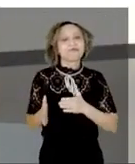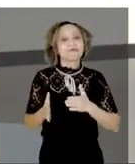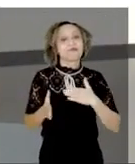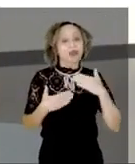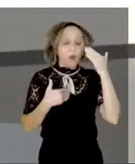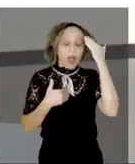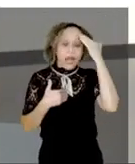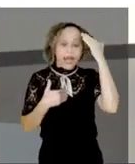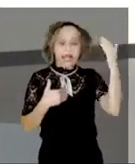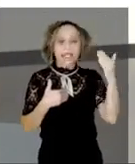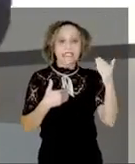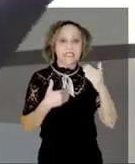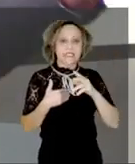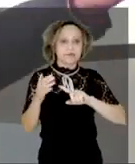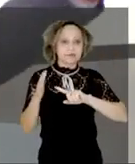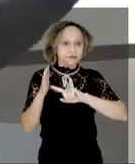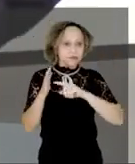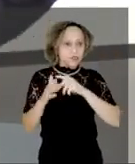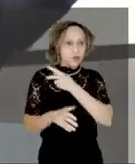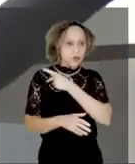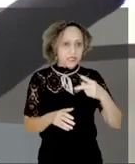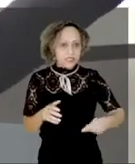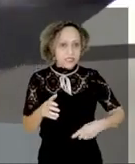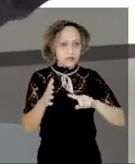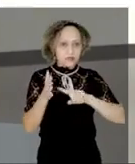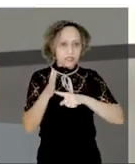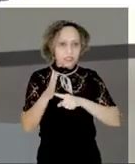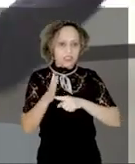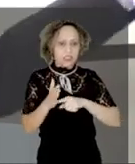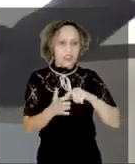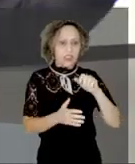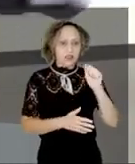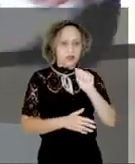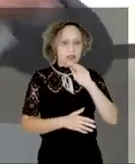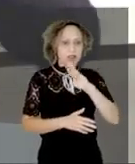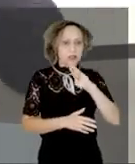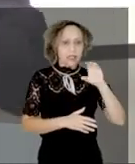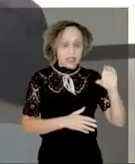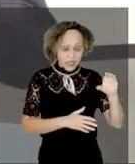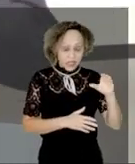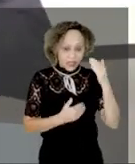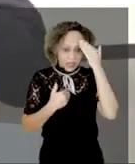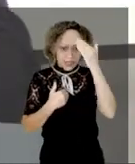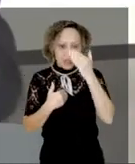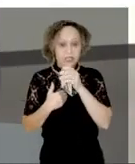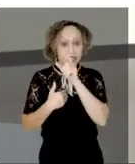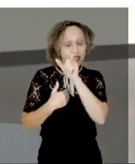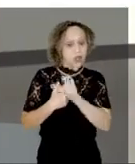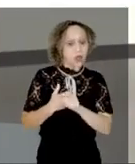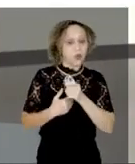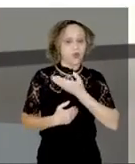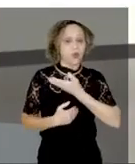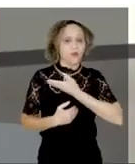dos Metalúrgicos. Deixa eu ver se está faltando alguém aqui. Eu acho que não